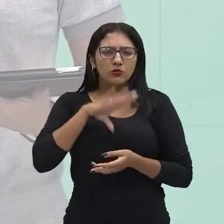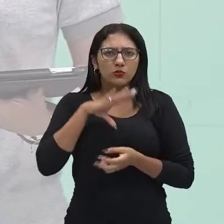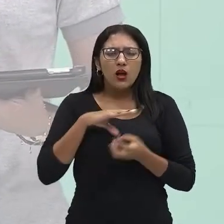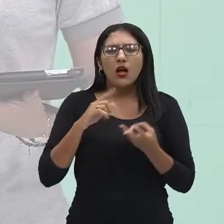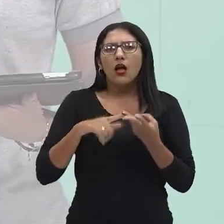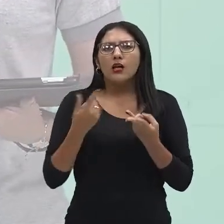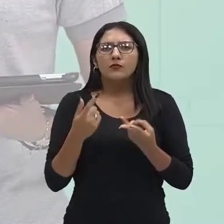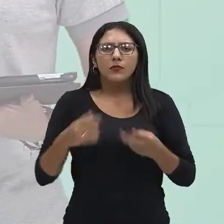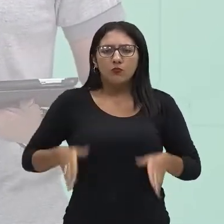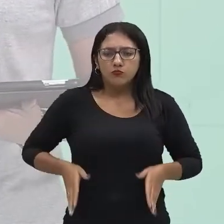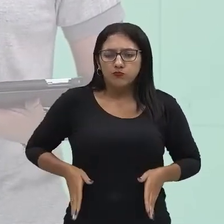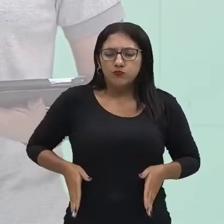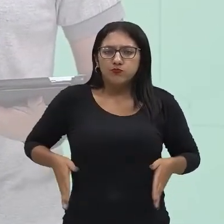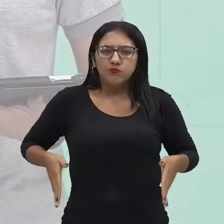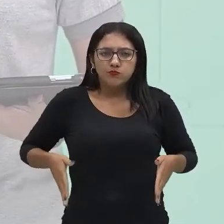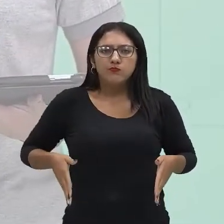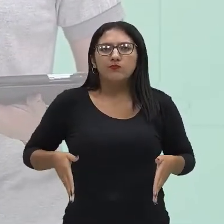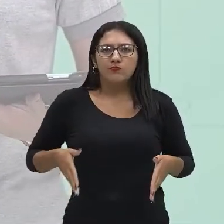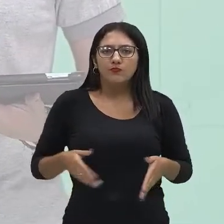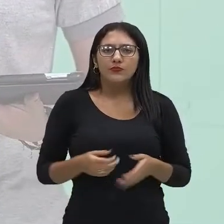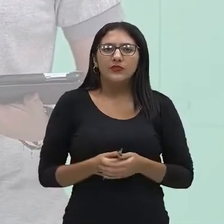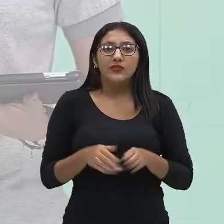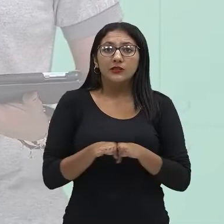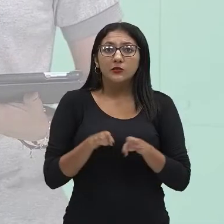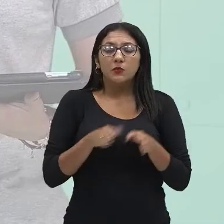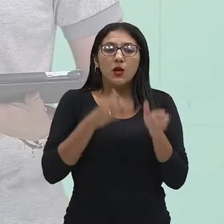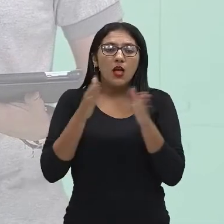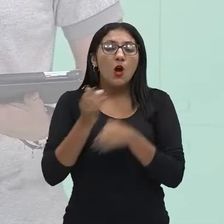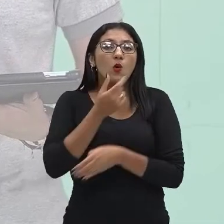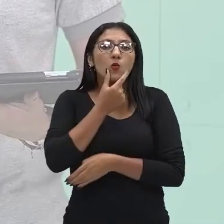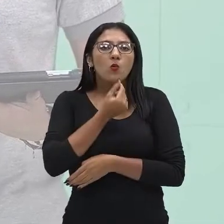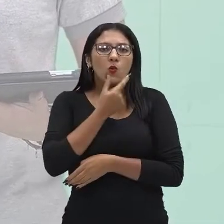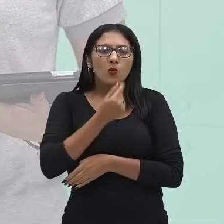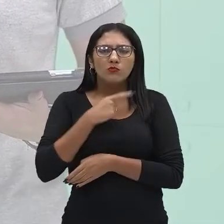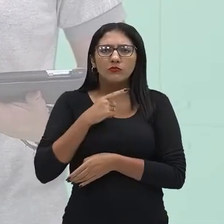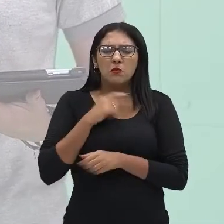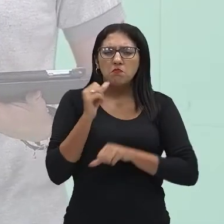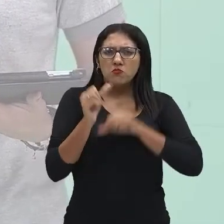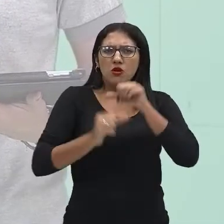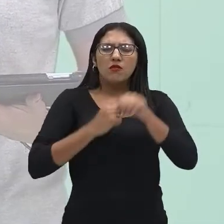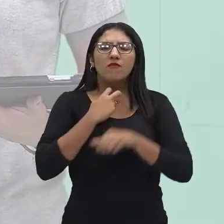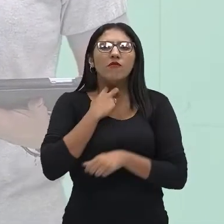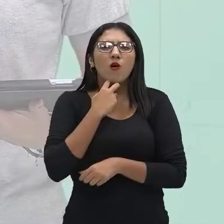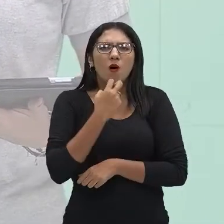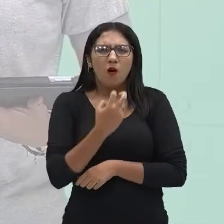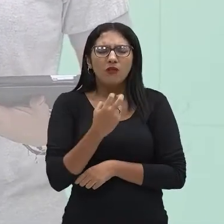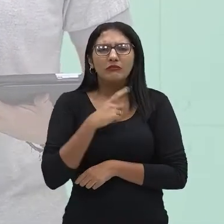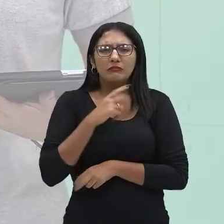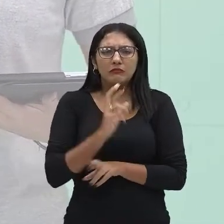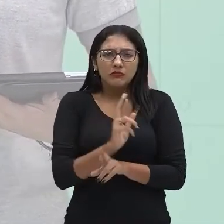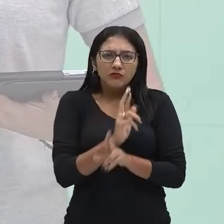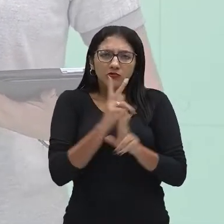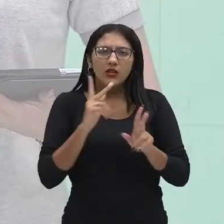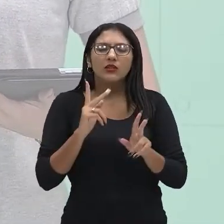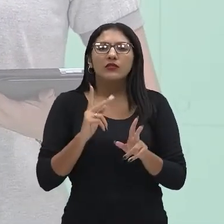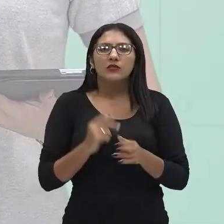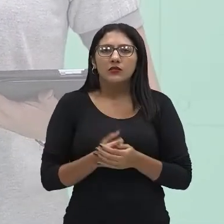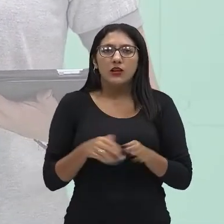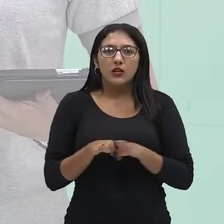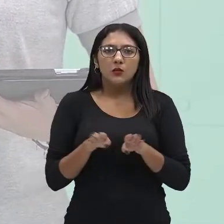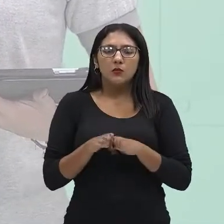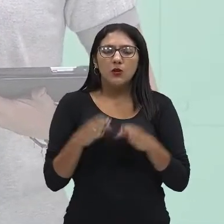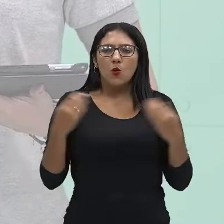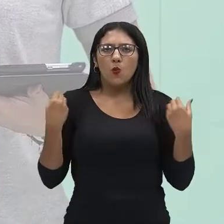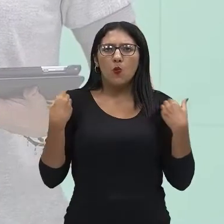mais largo. Os meninos, por sua vez, vão aí mudando a voz, né? Ficando com a voz mais grossa. Os ombros também